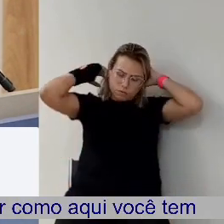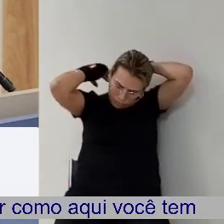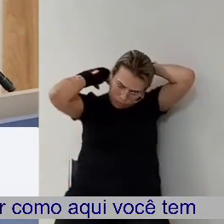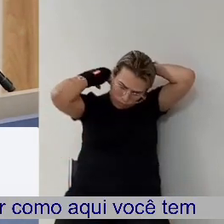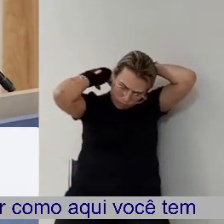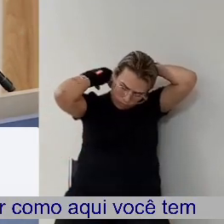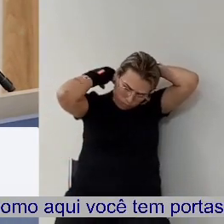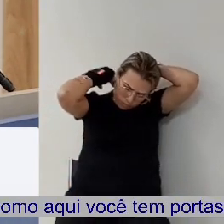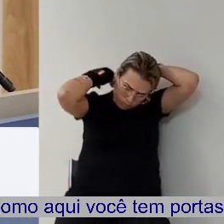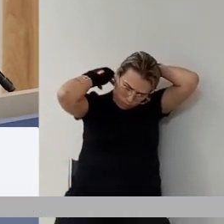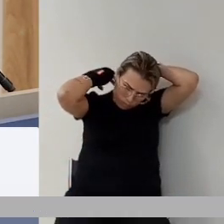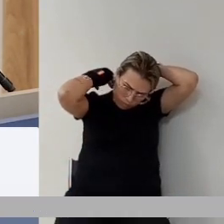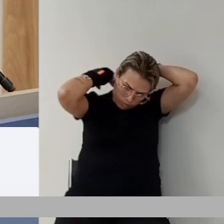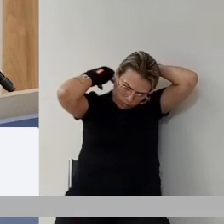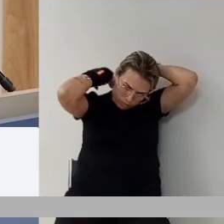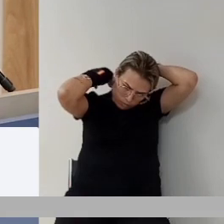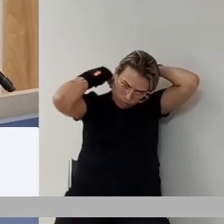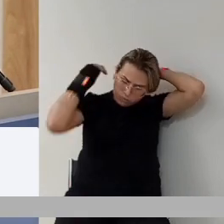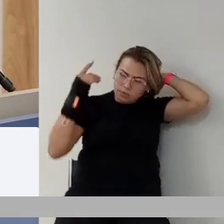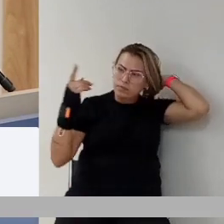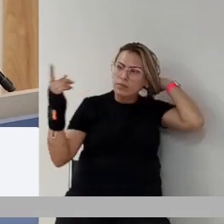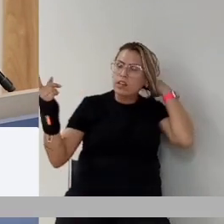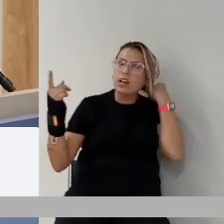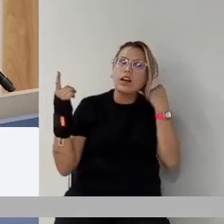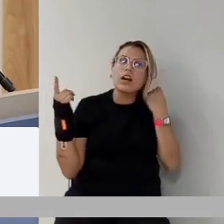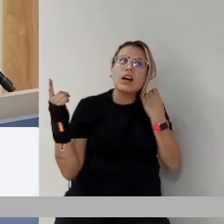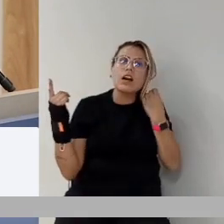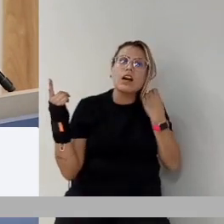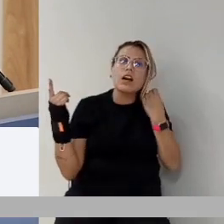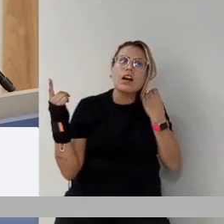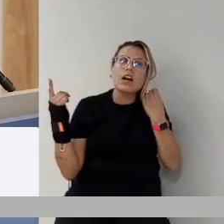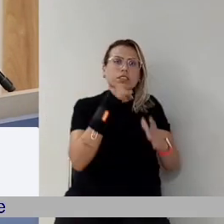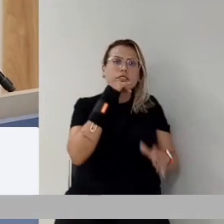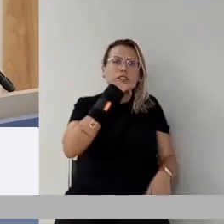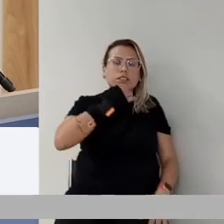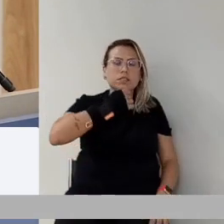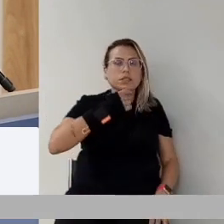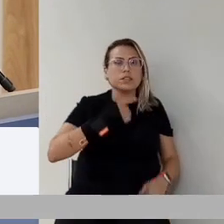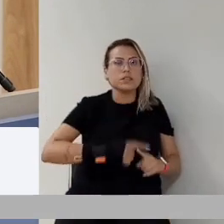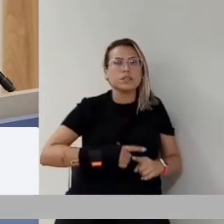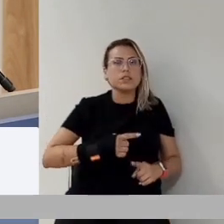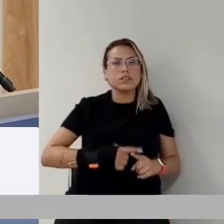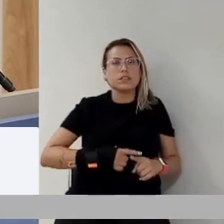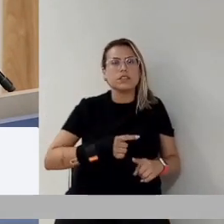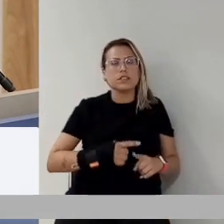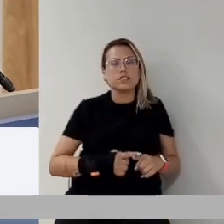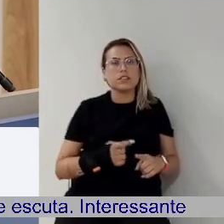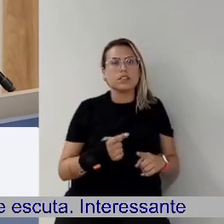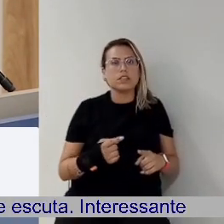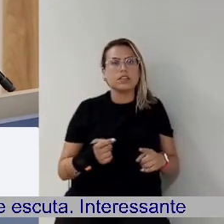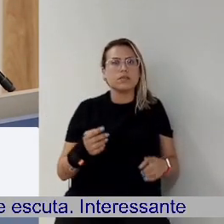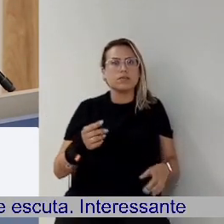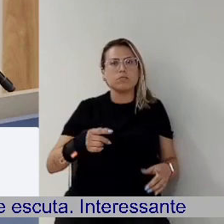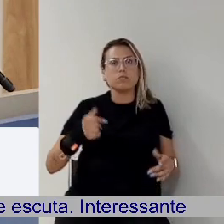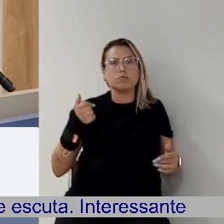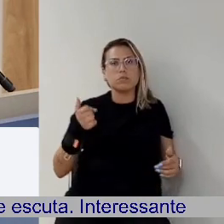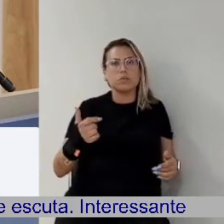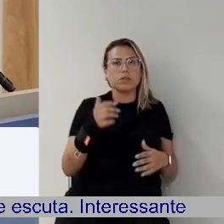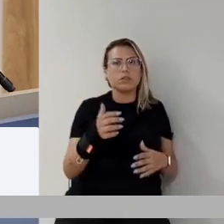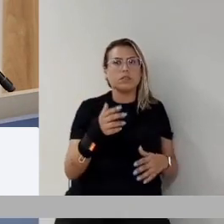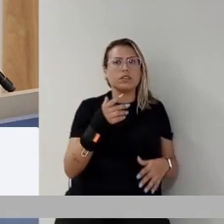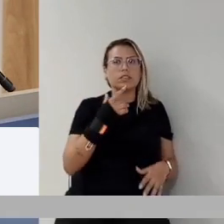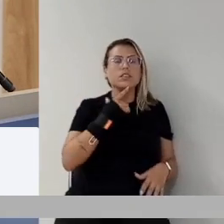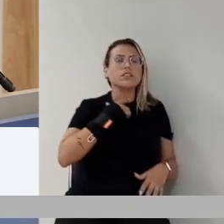a esse empresário empresário infelizmente digo isso infelizmente porque é muito bom Vereador Ronaldo quando você tem um sonho desejo você